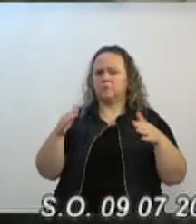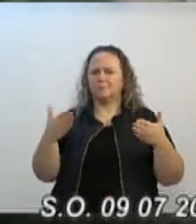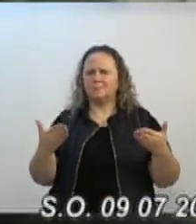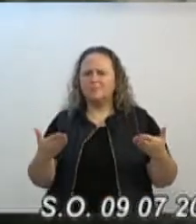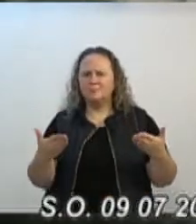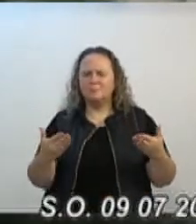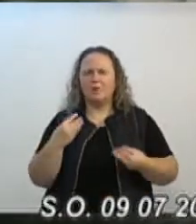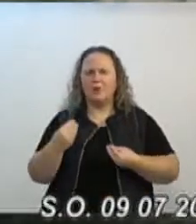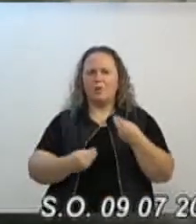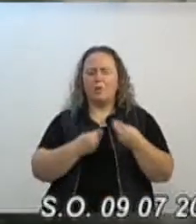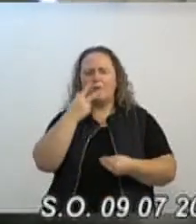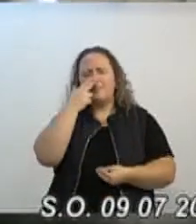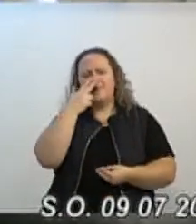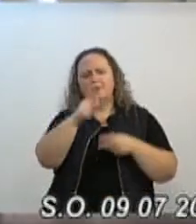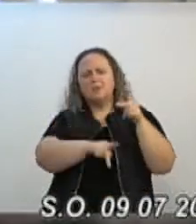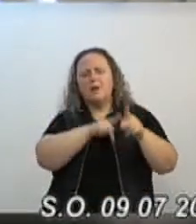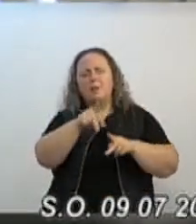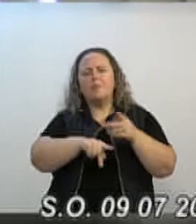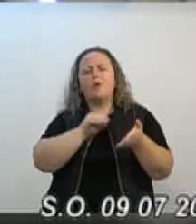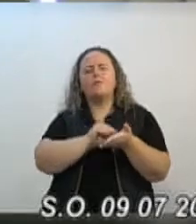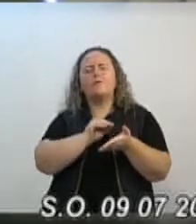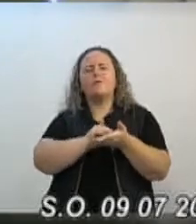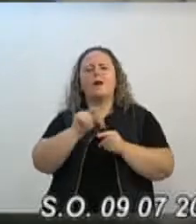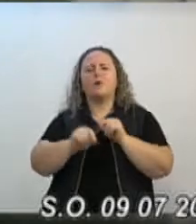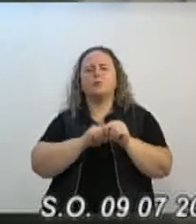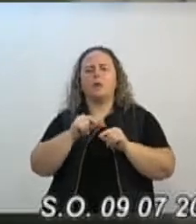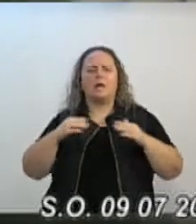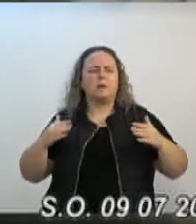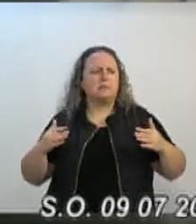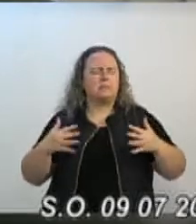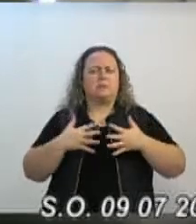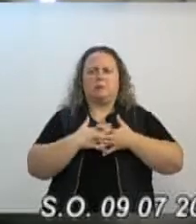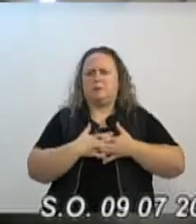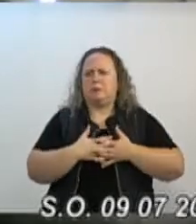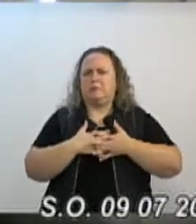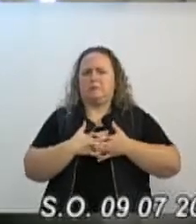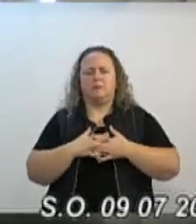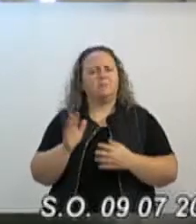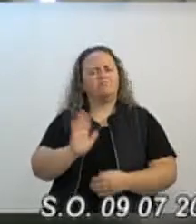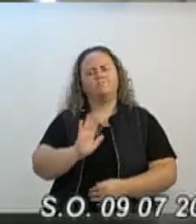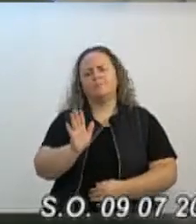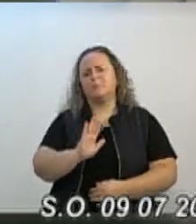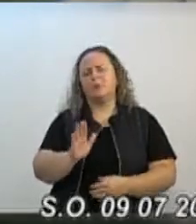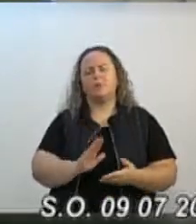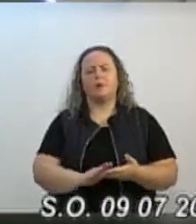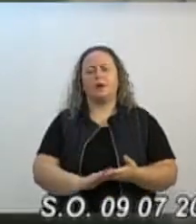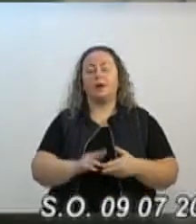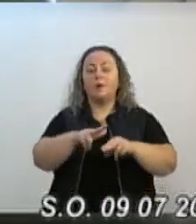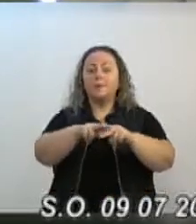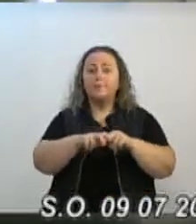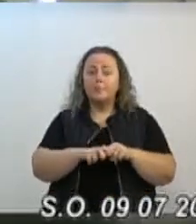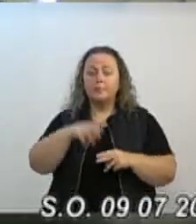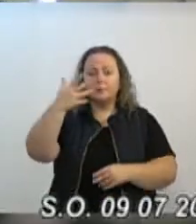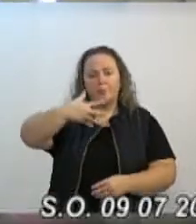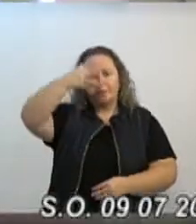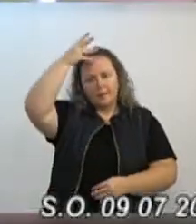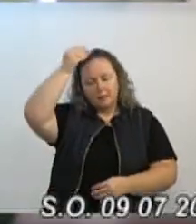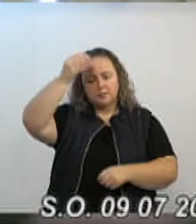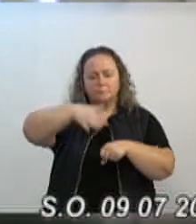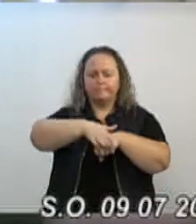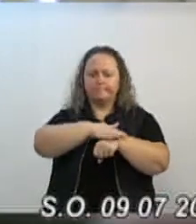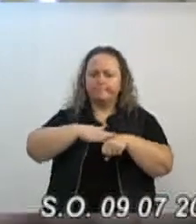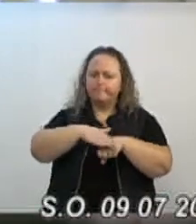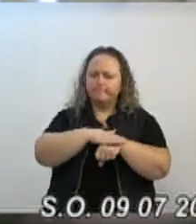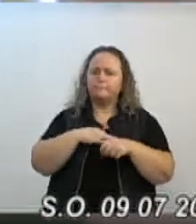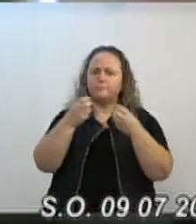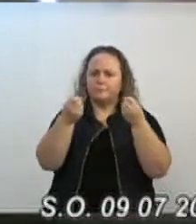um entendimento para a população que os outros estão travando algumas coisas para a cidade, não é. E assim que o vereador Matias entrou e conversou comigo,